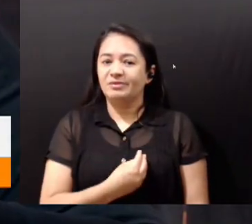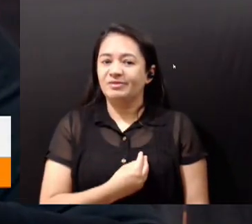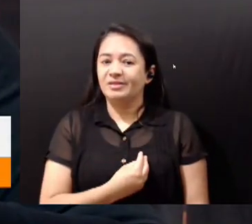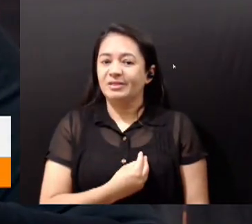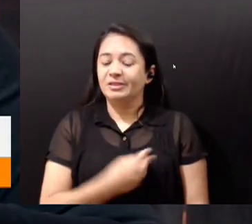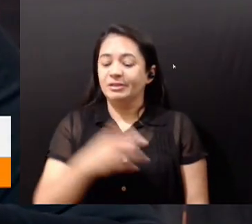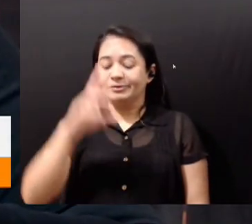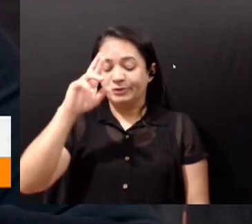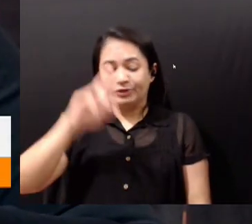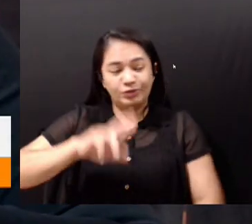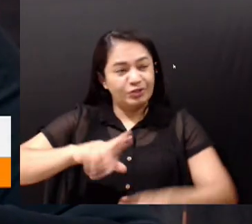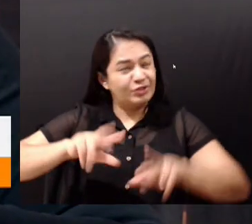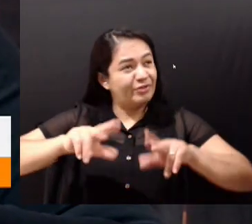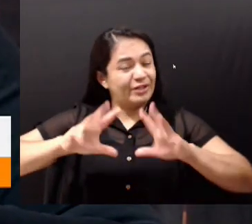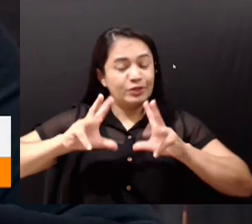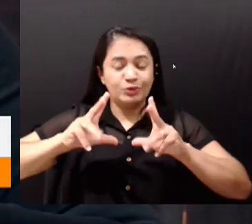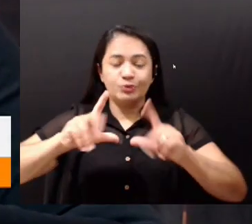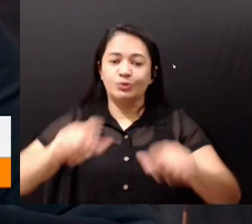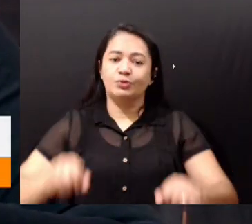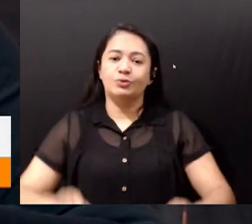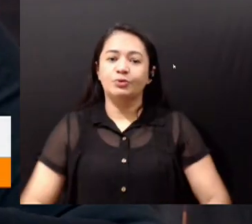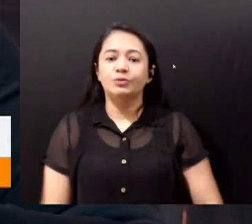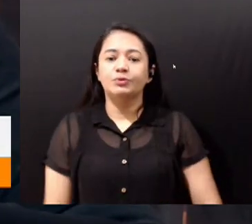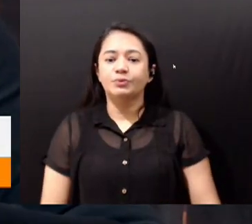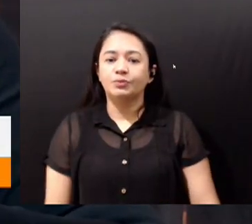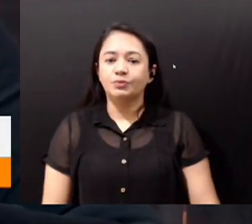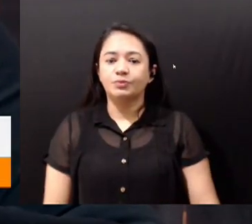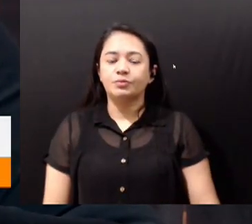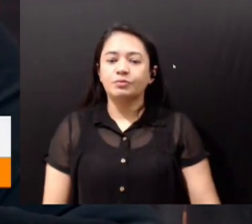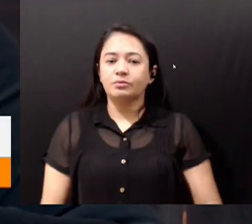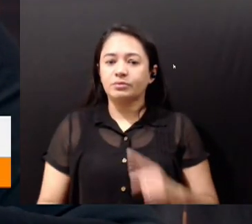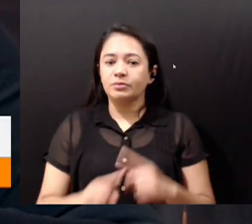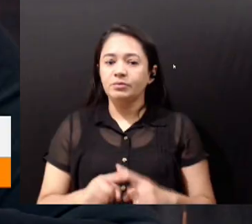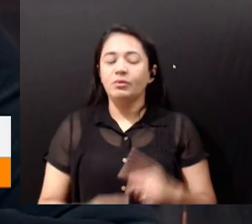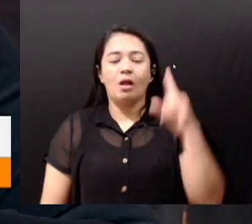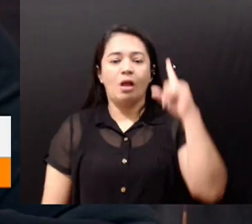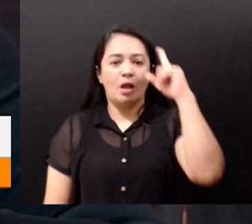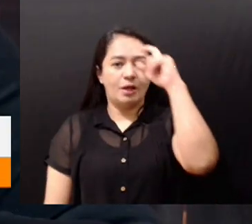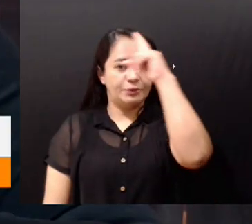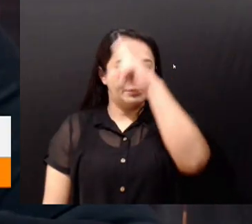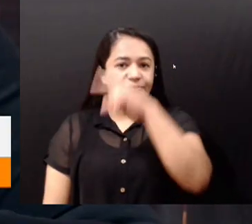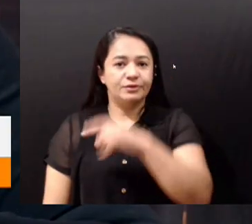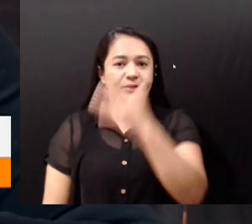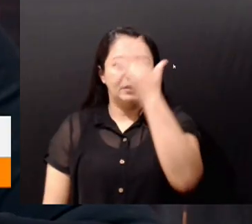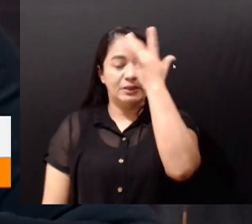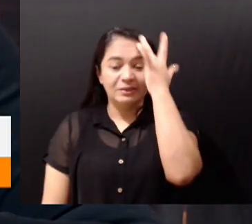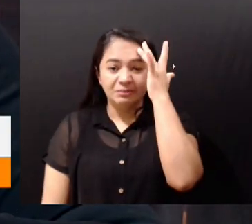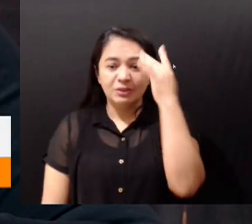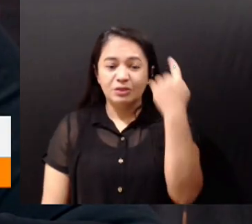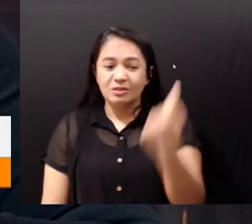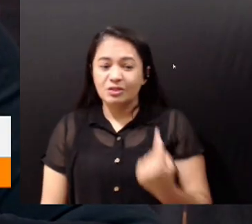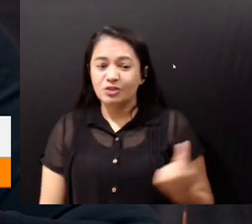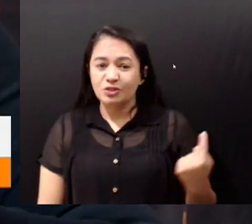os sentidos, porque é muito difícil para as pessoas lidarem com isso sozinhas, sem esse conhecimento. Exatamente. São